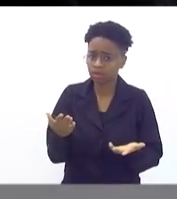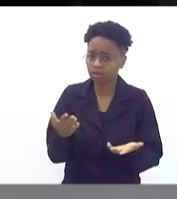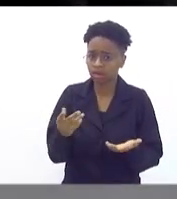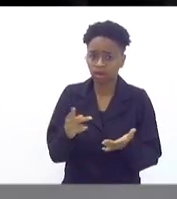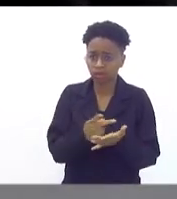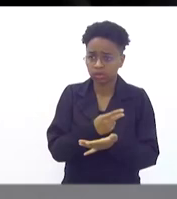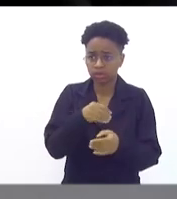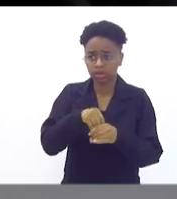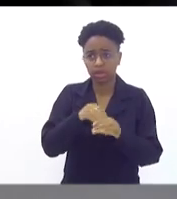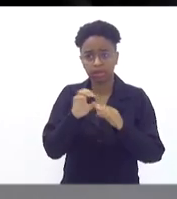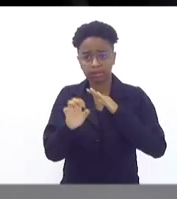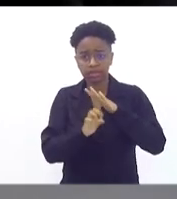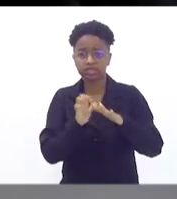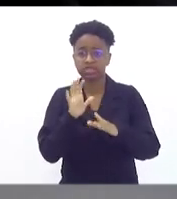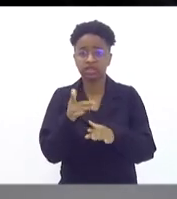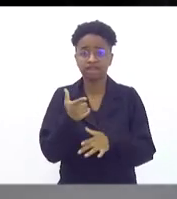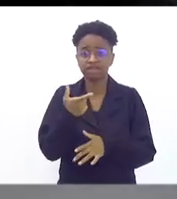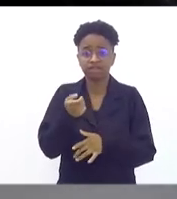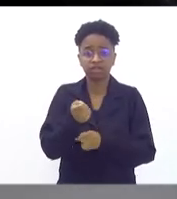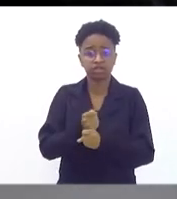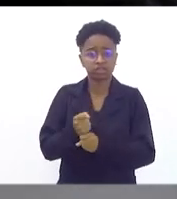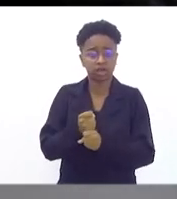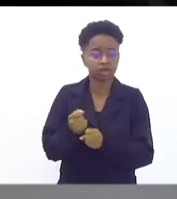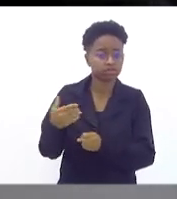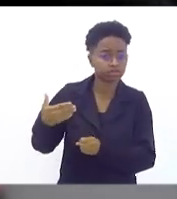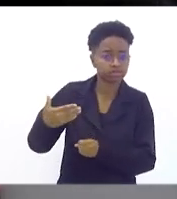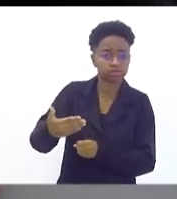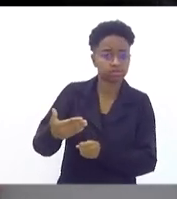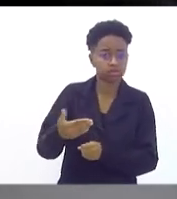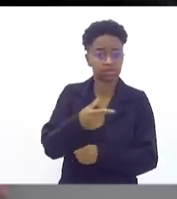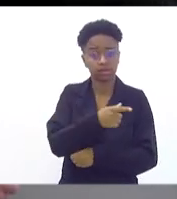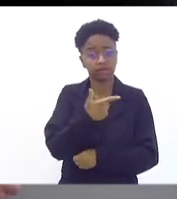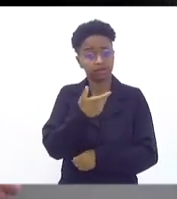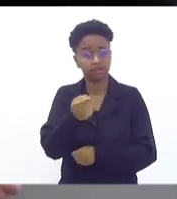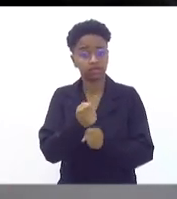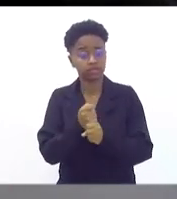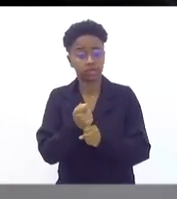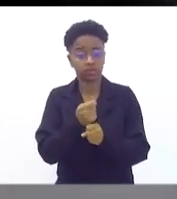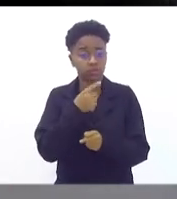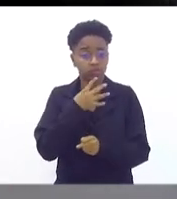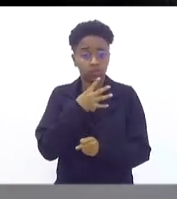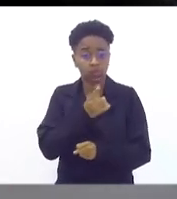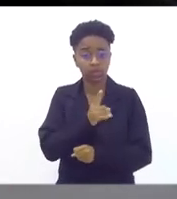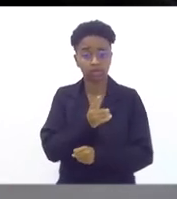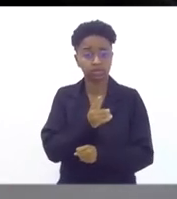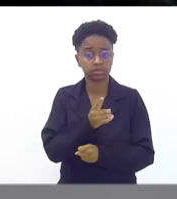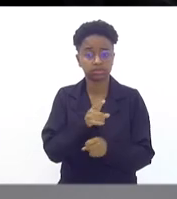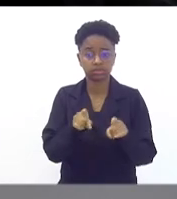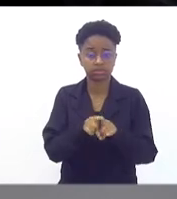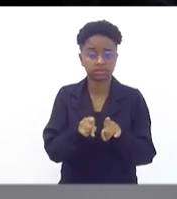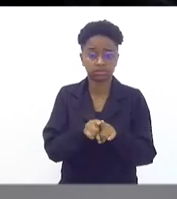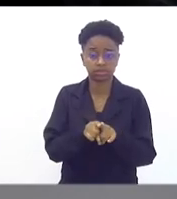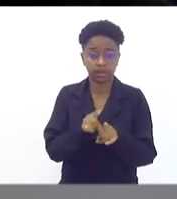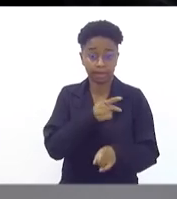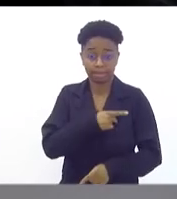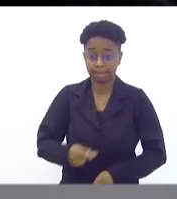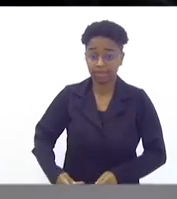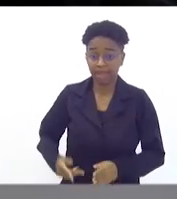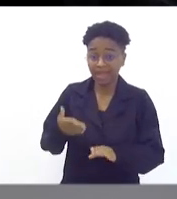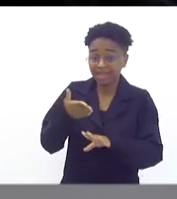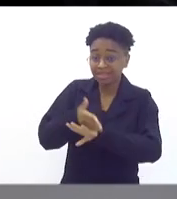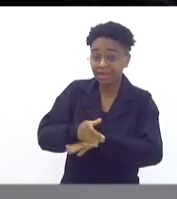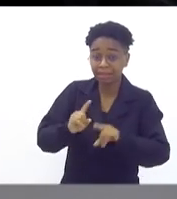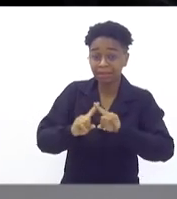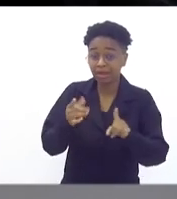empresa que já está a 20 e Poucos Anos né e há 20 anos não conhecer e a presidente entrar e não